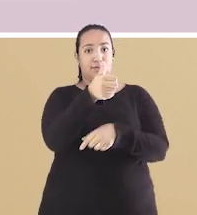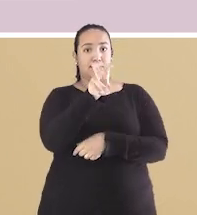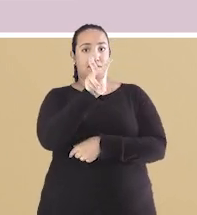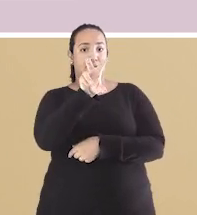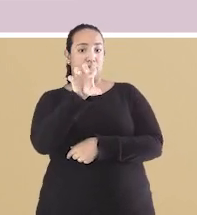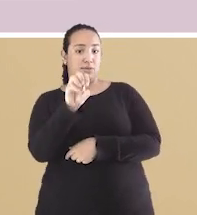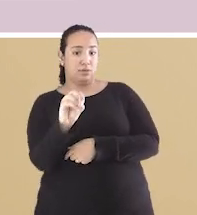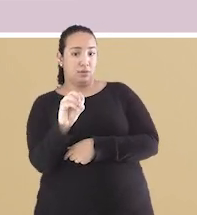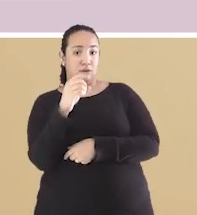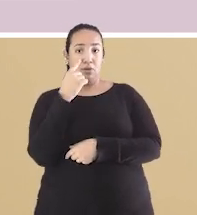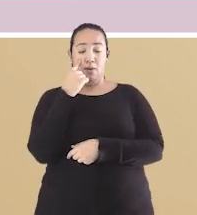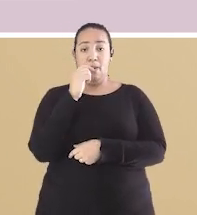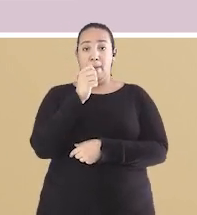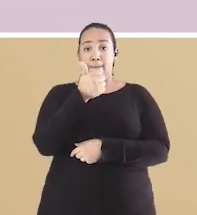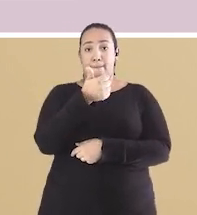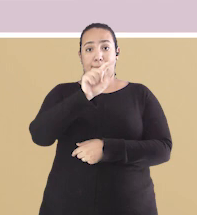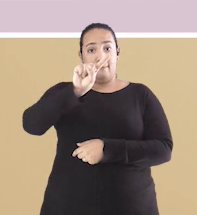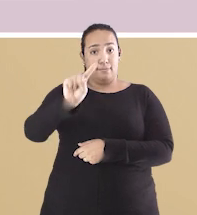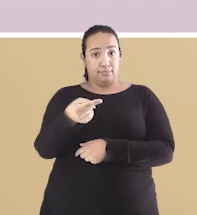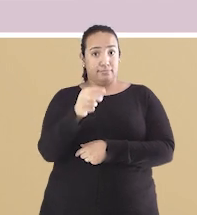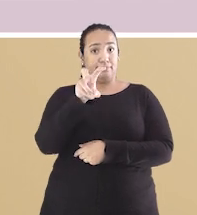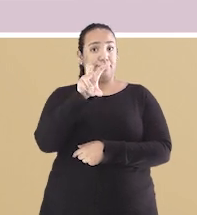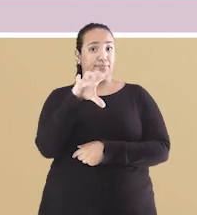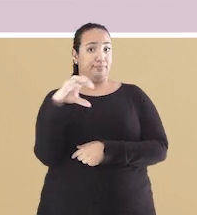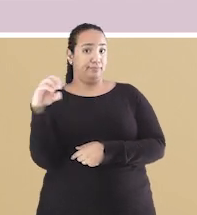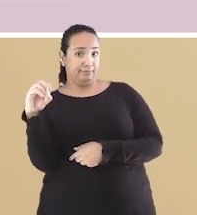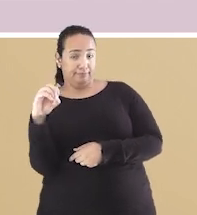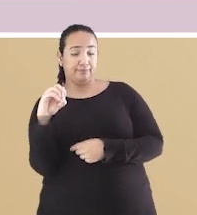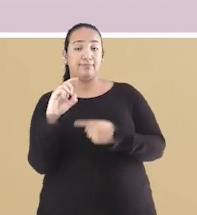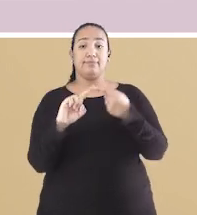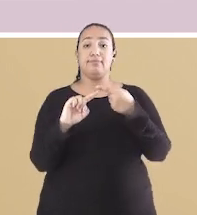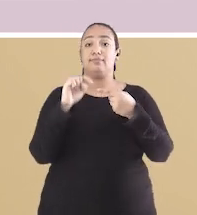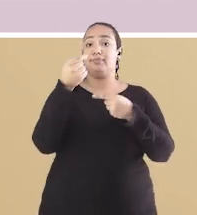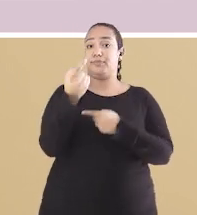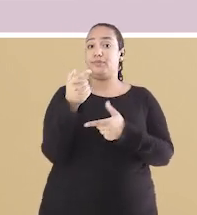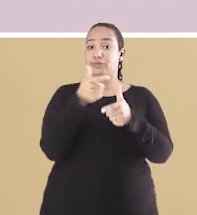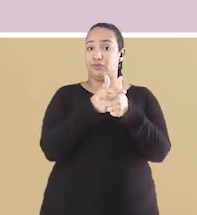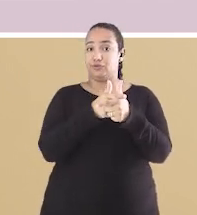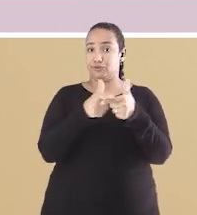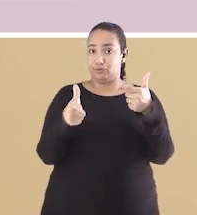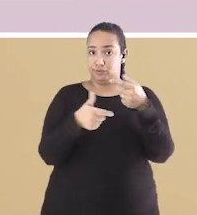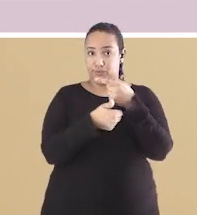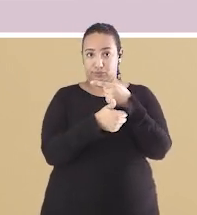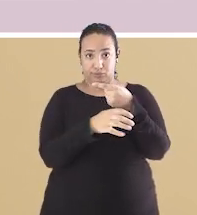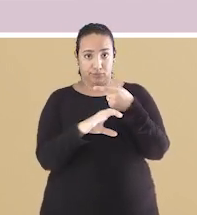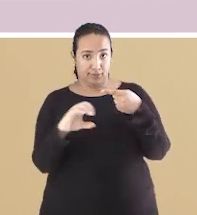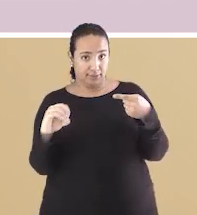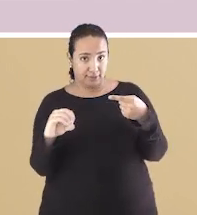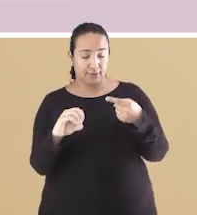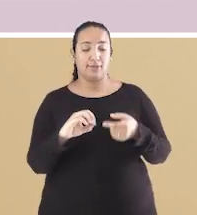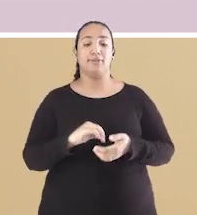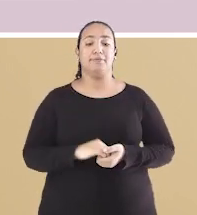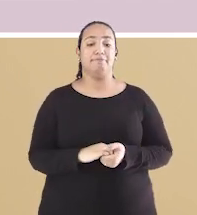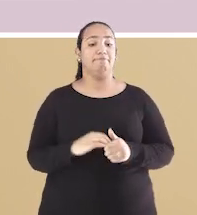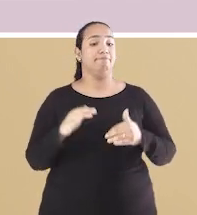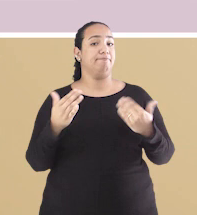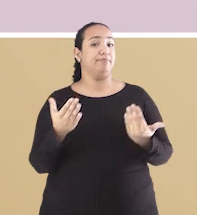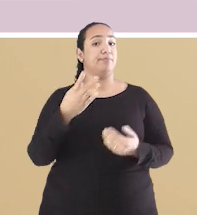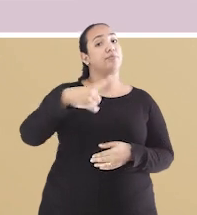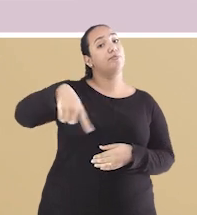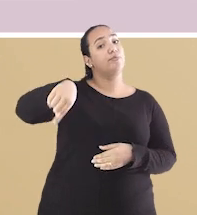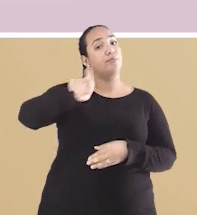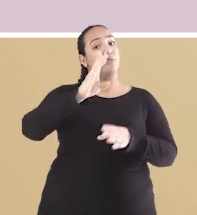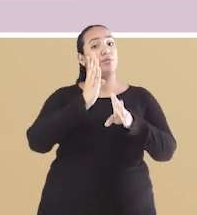150, e encontramos 1.500, e depois vamos dividir por 100, E nós descobrimos